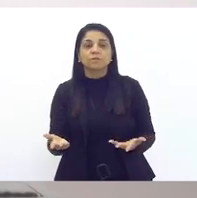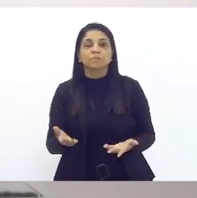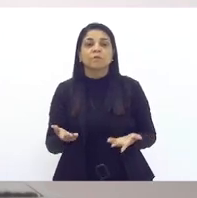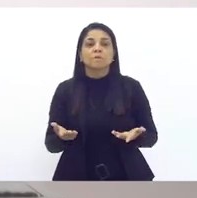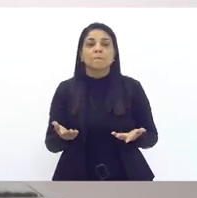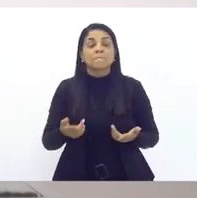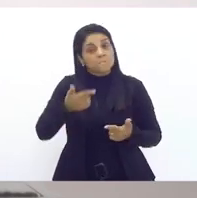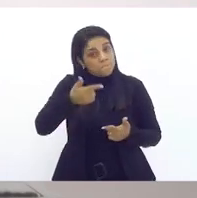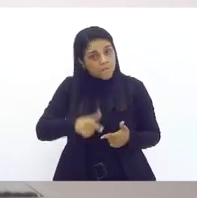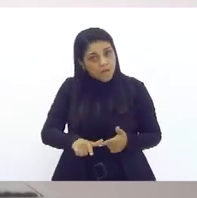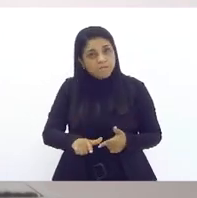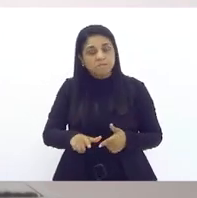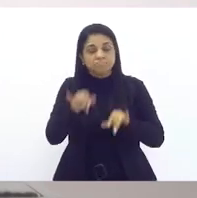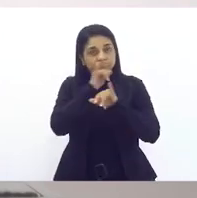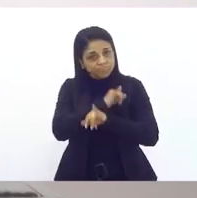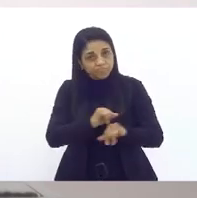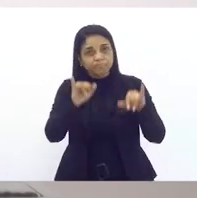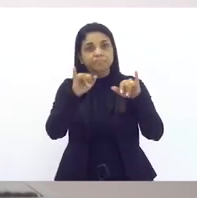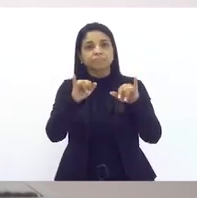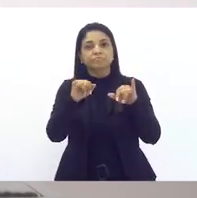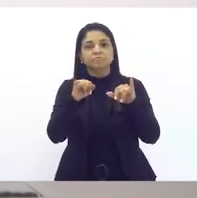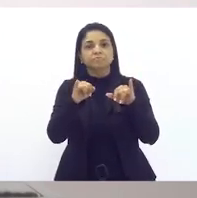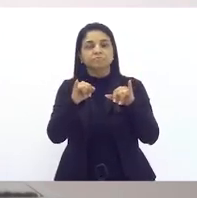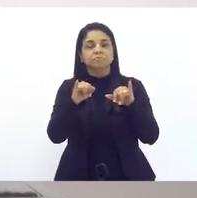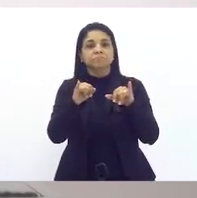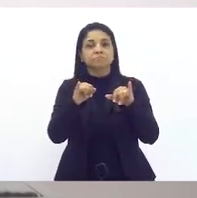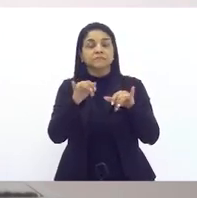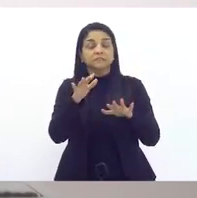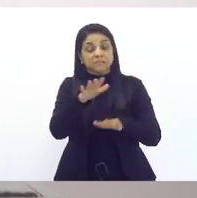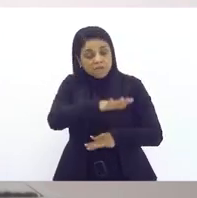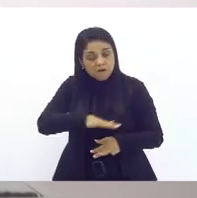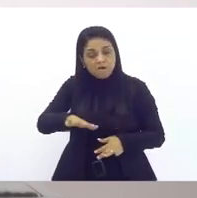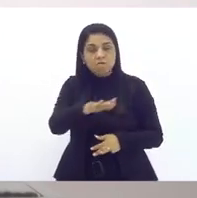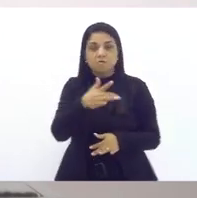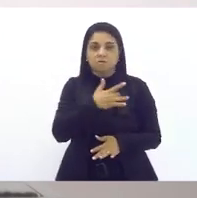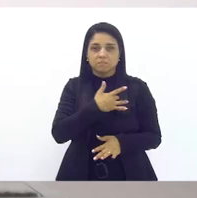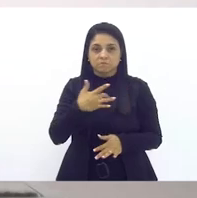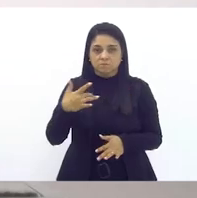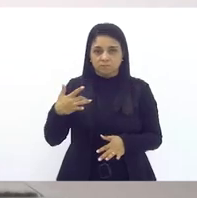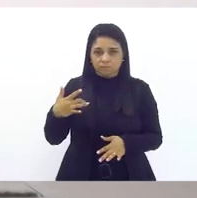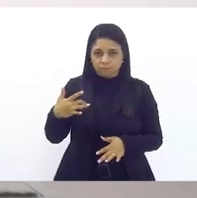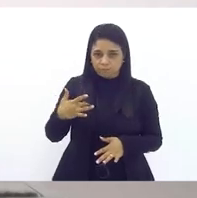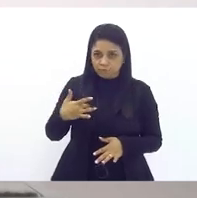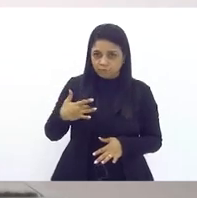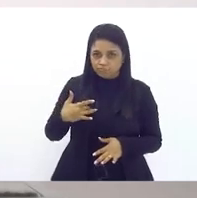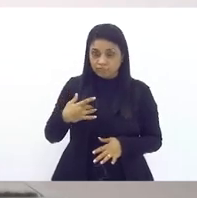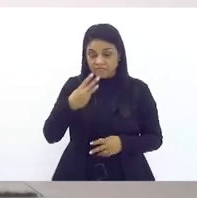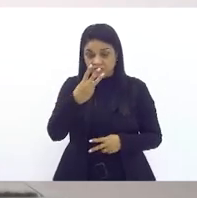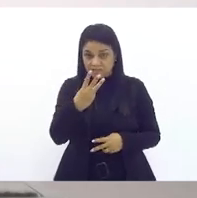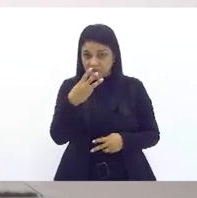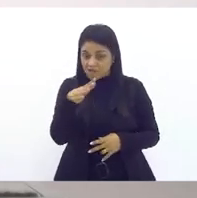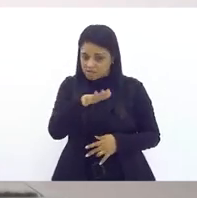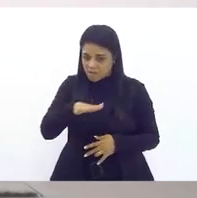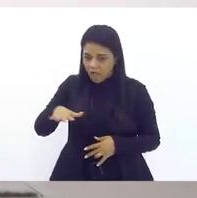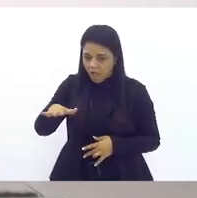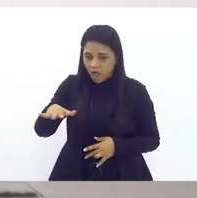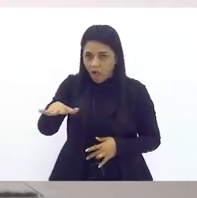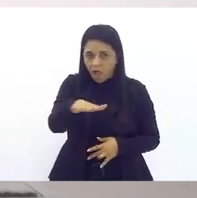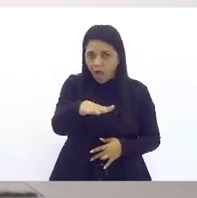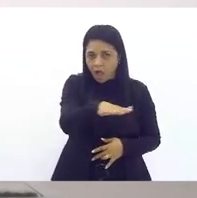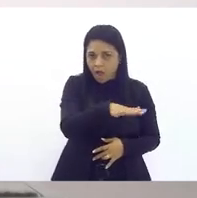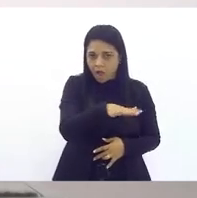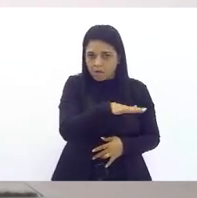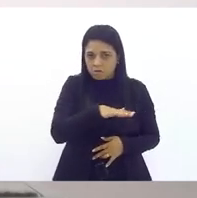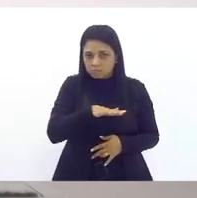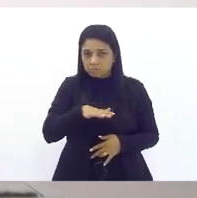Além disso, se a gente quer, na área da saúde, que é uma das três áreas mais